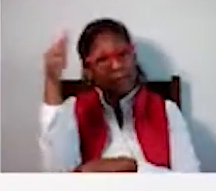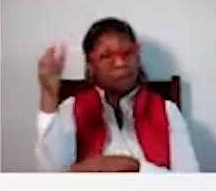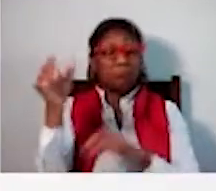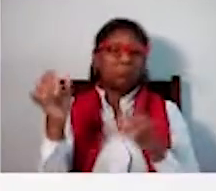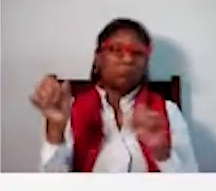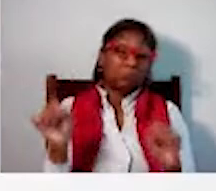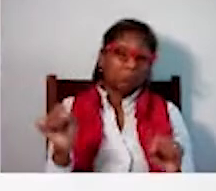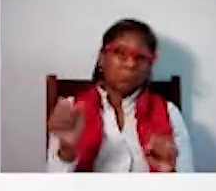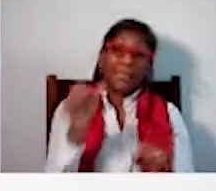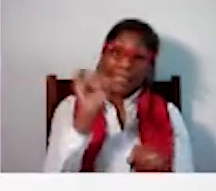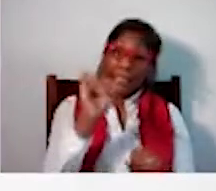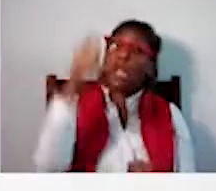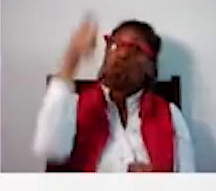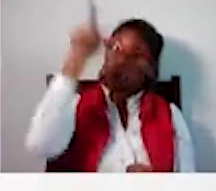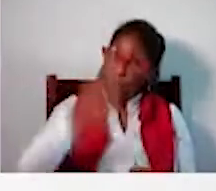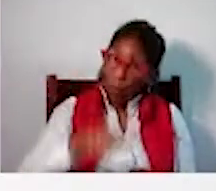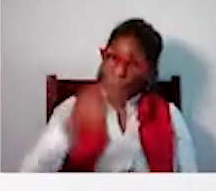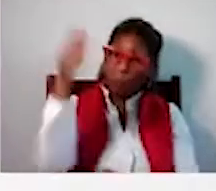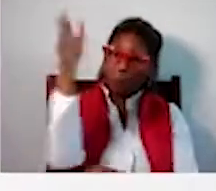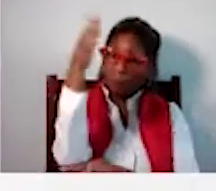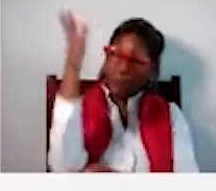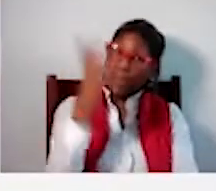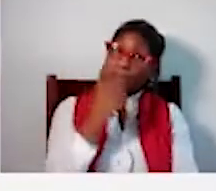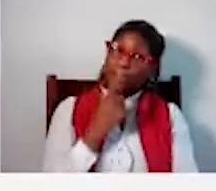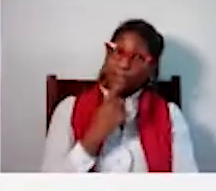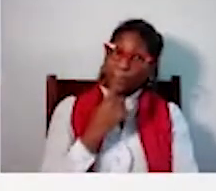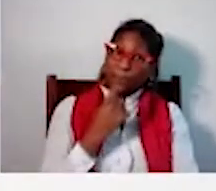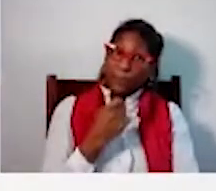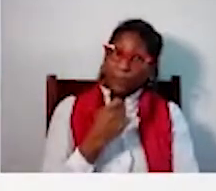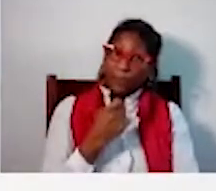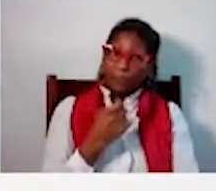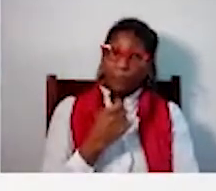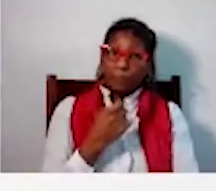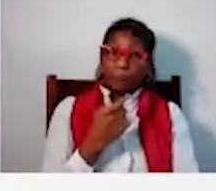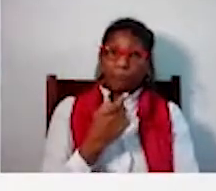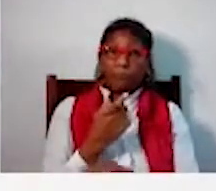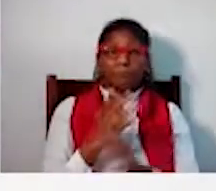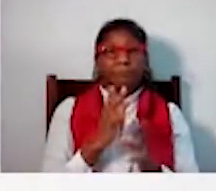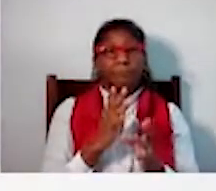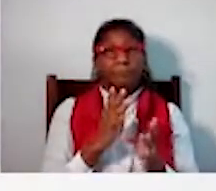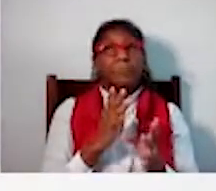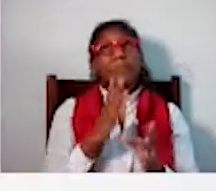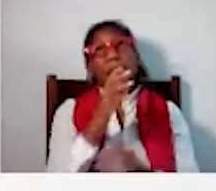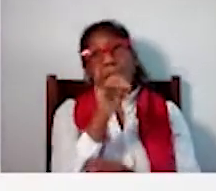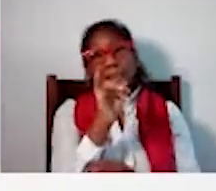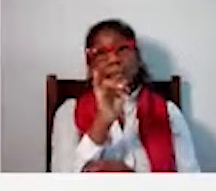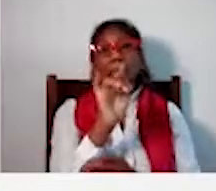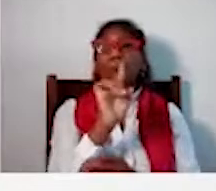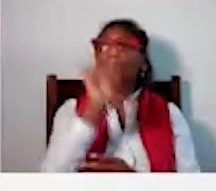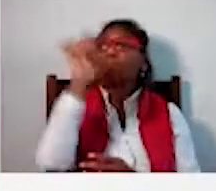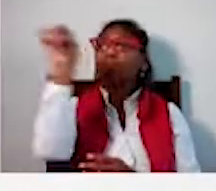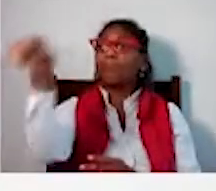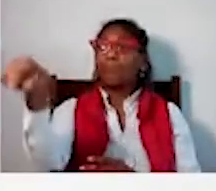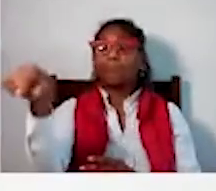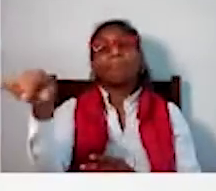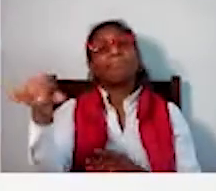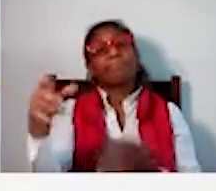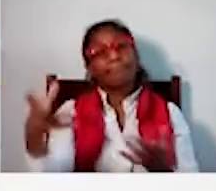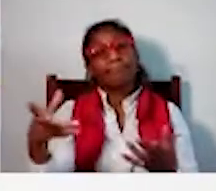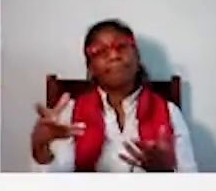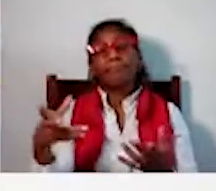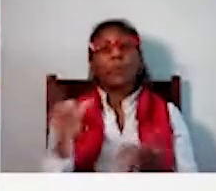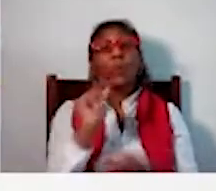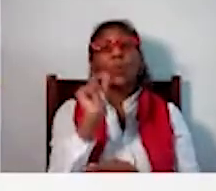houver reincidência de bandeira vermelha fora deste arredondamento, ou seja, já na nota 2, aí se